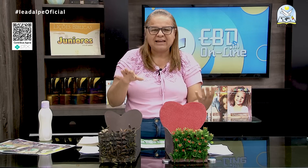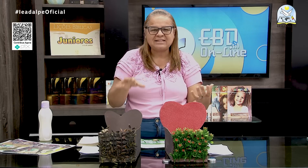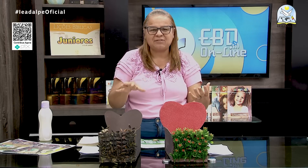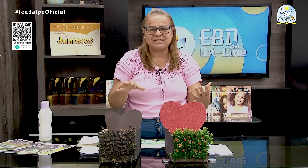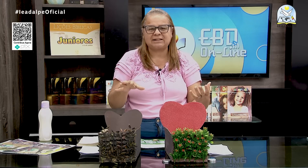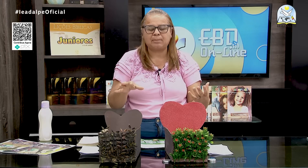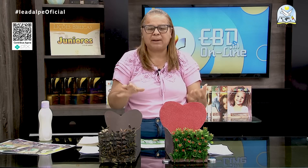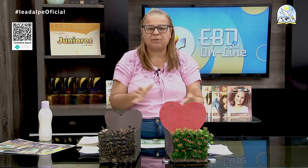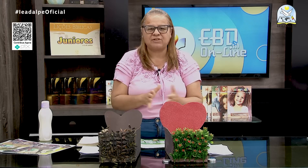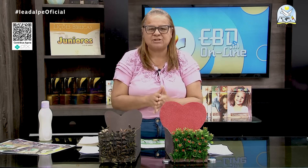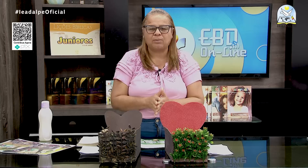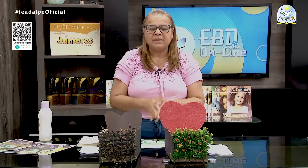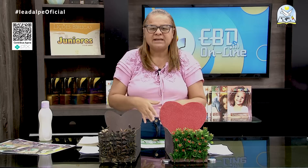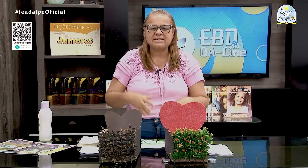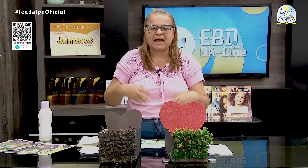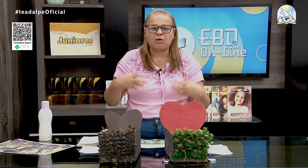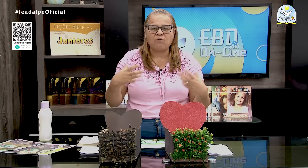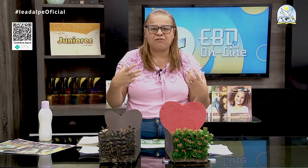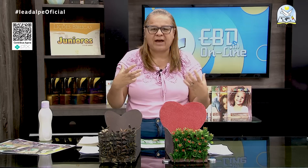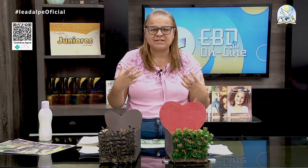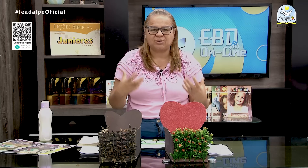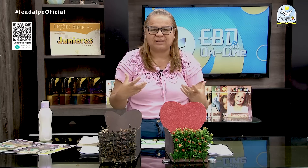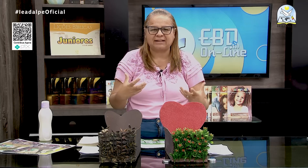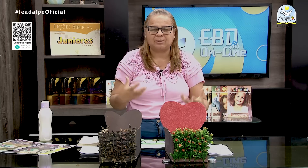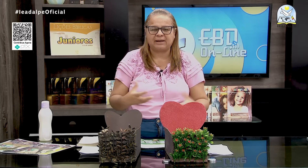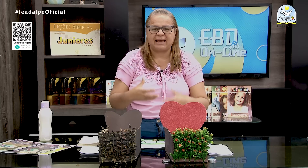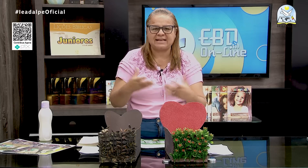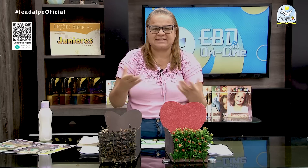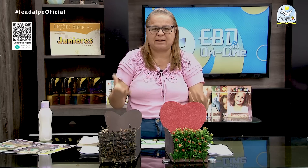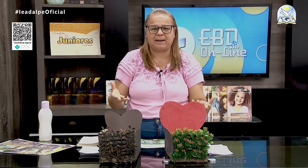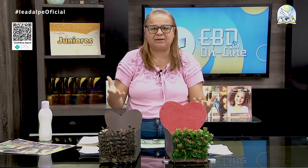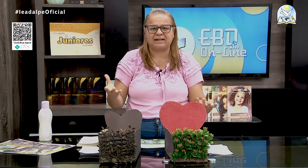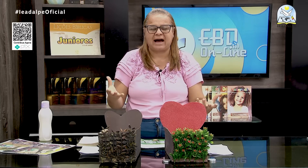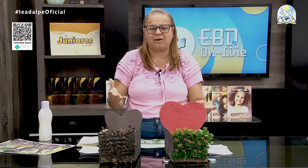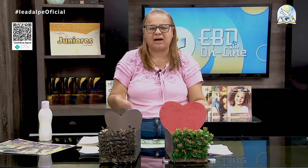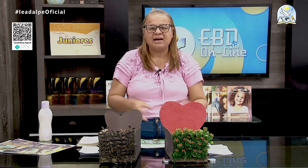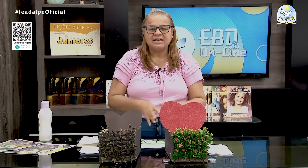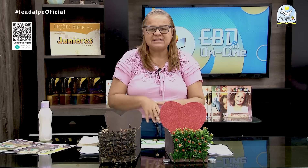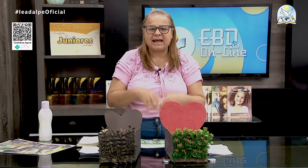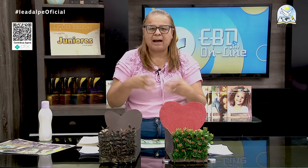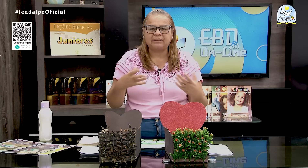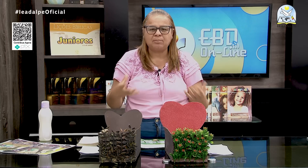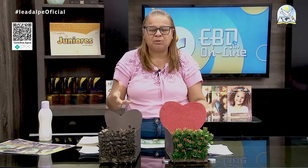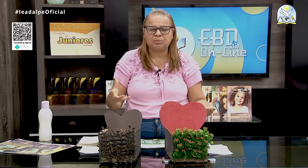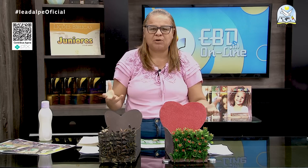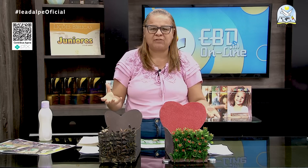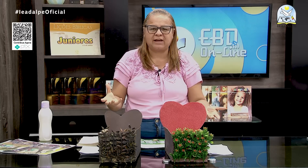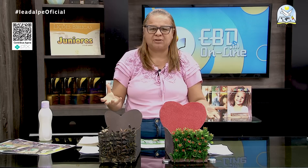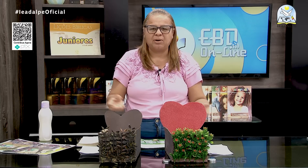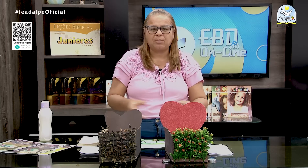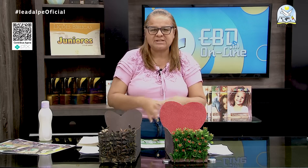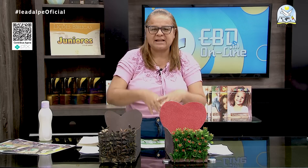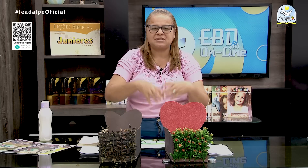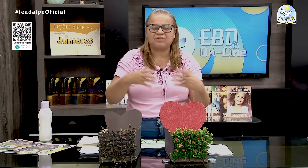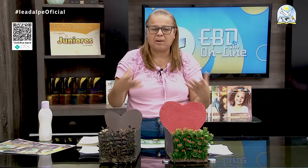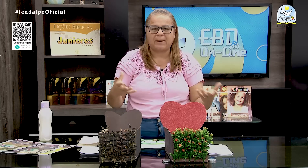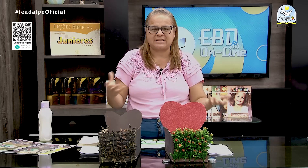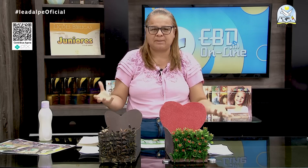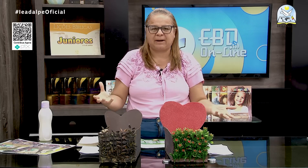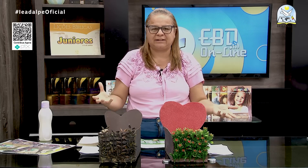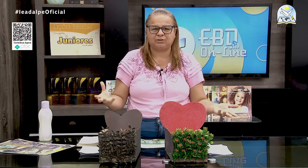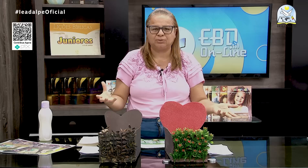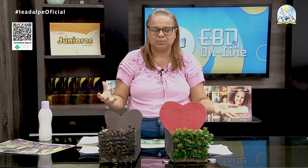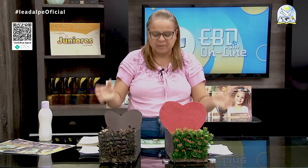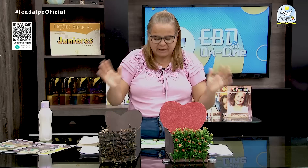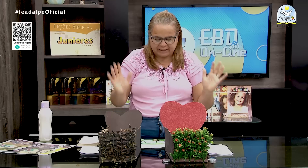pequenos e se você também Professor quiser confeccionar também esse trabalho na aula será de muito proveito pois eles vão